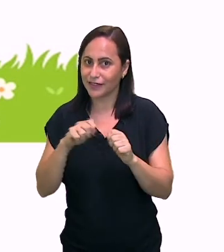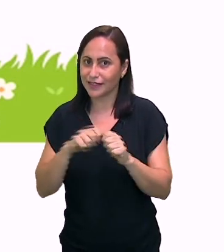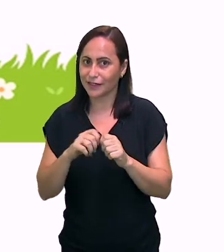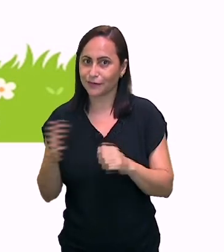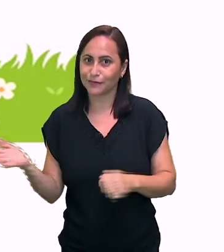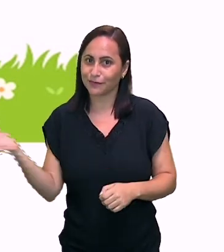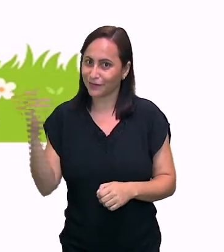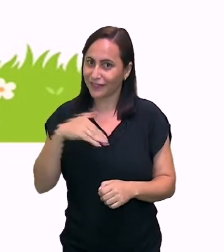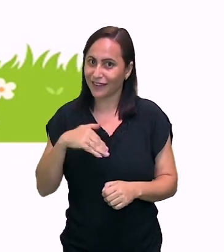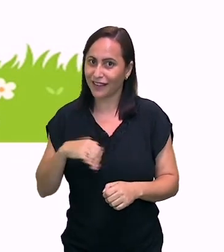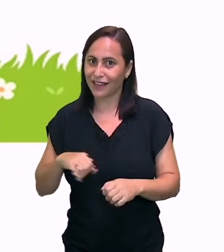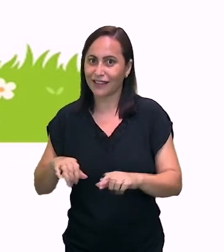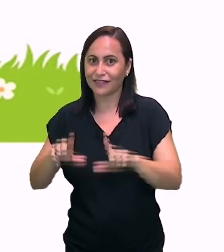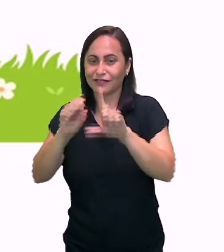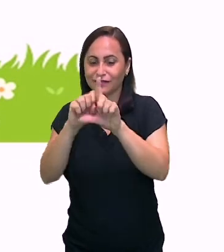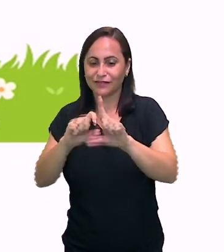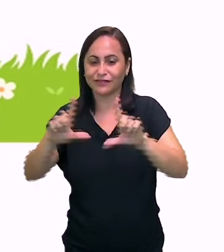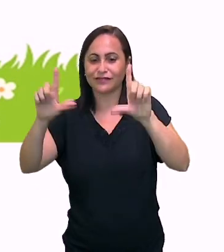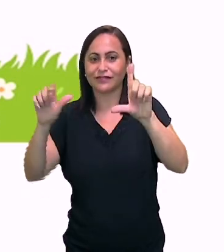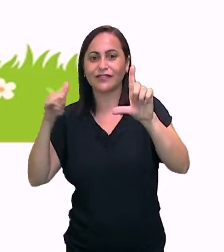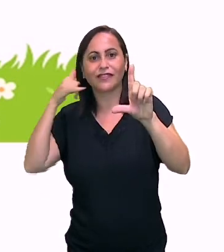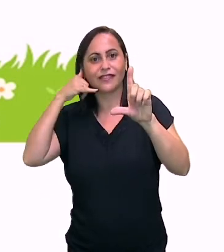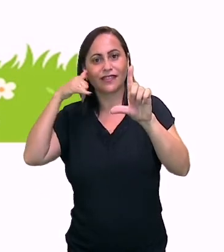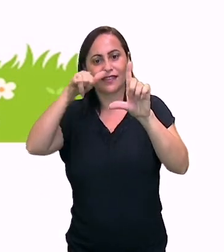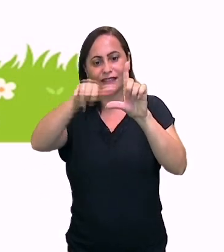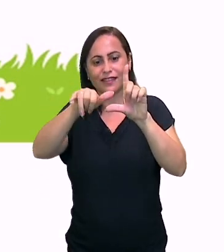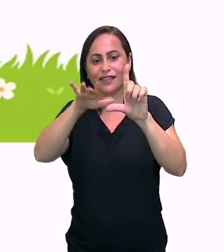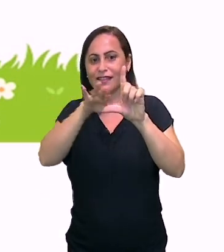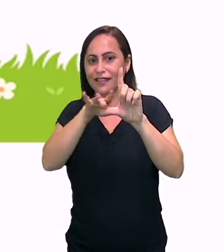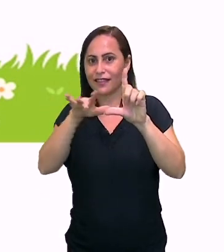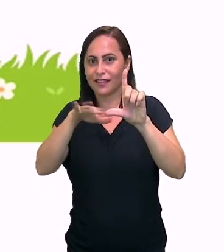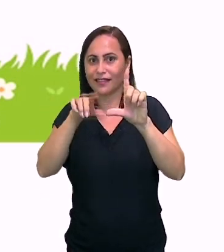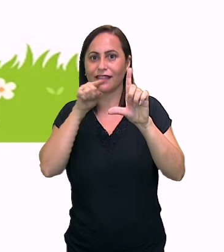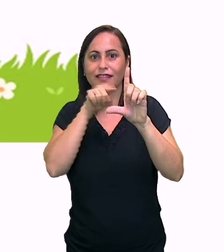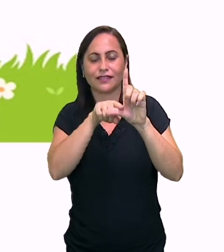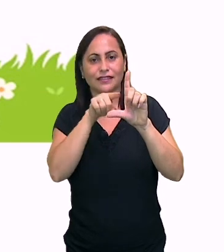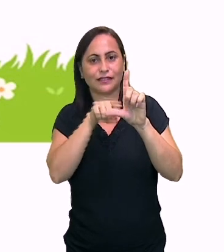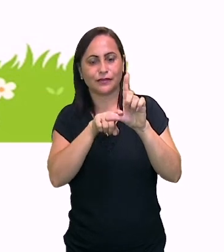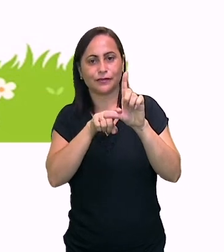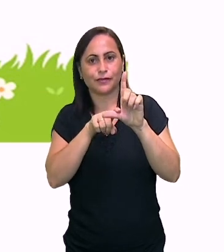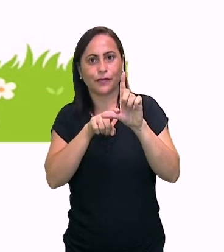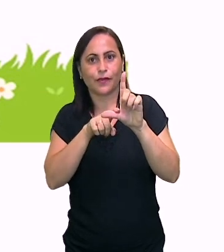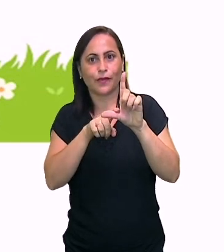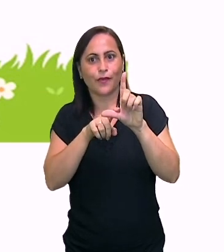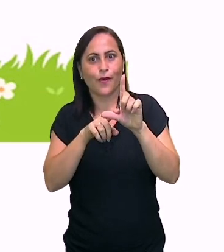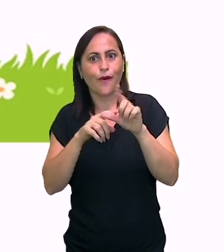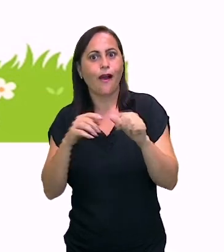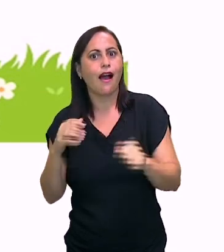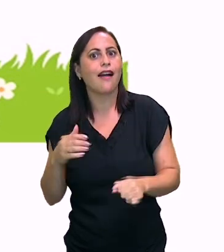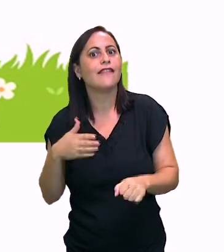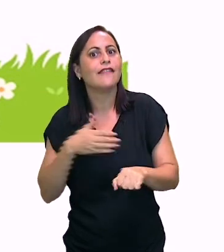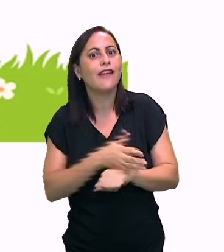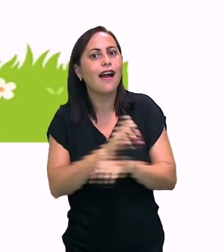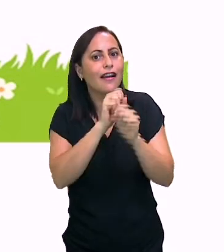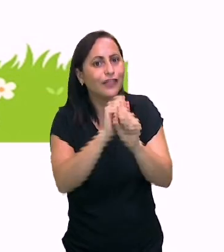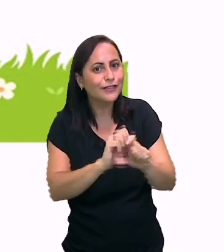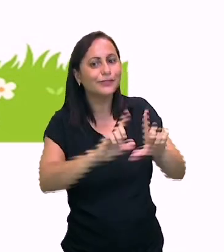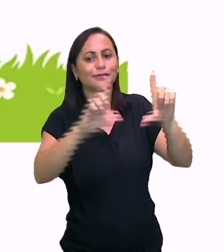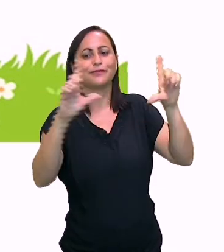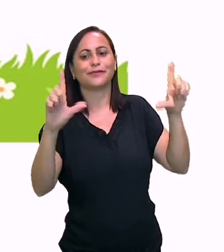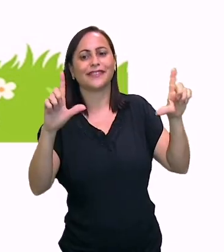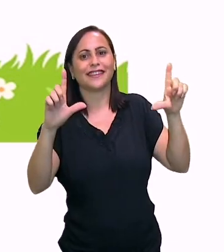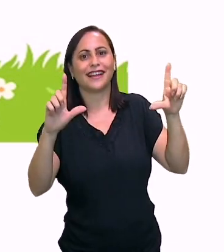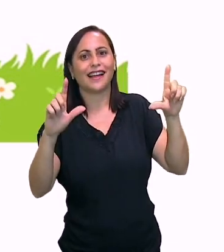seu celular para a imagem que aparece no canto da tela, que vai direto para a página.